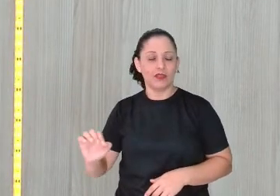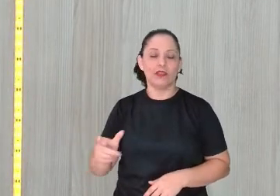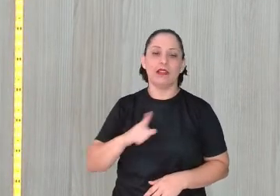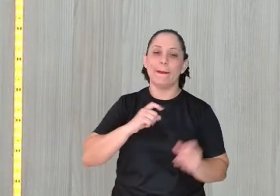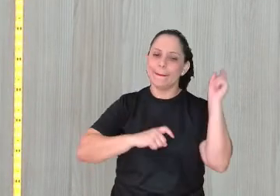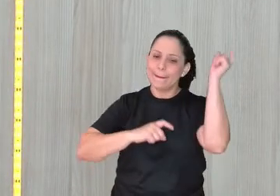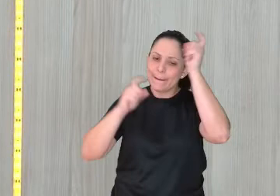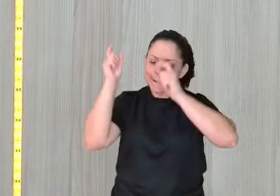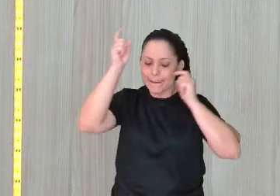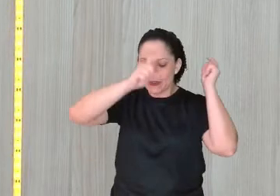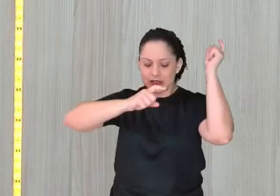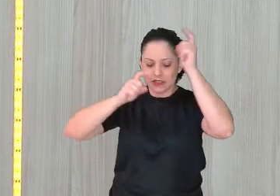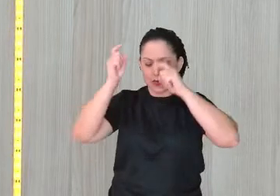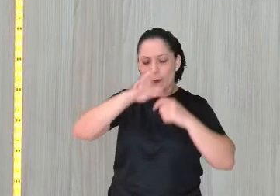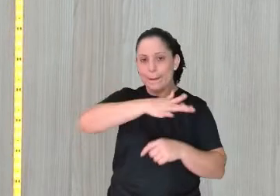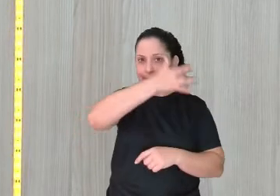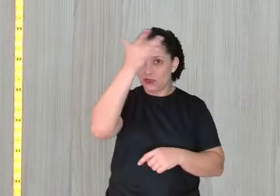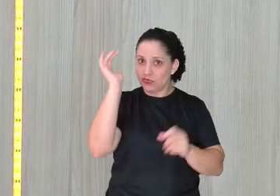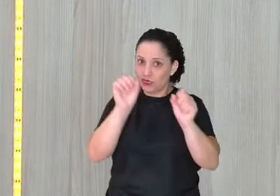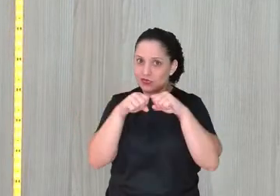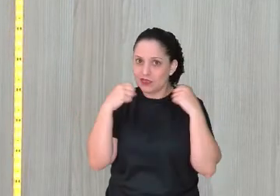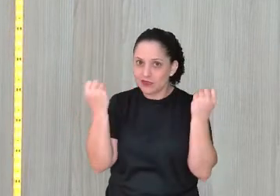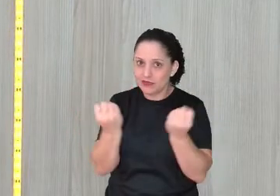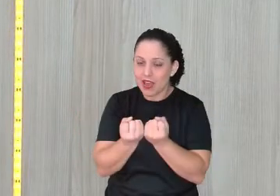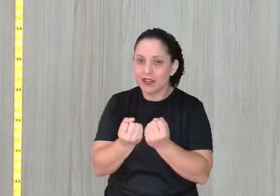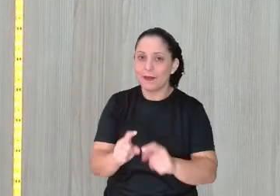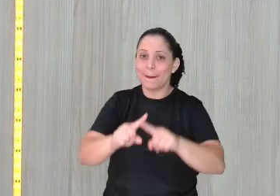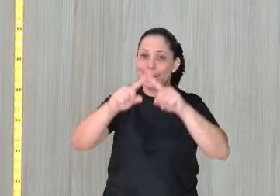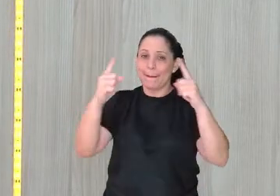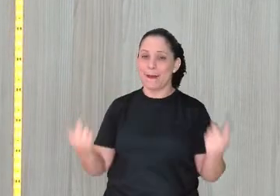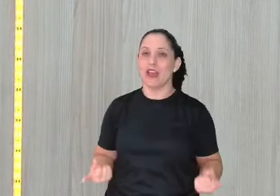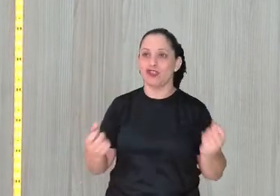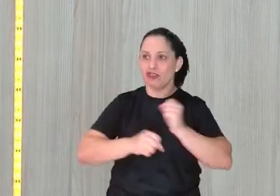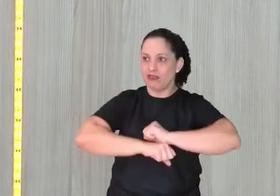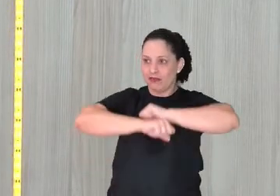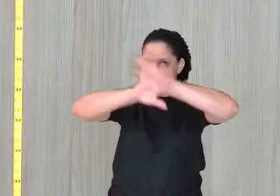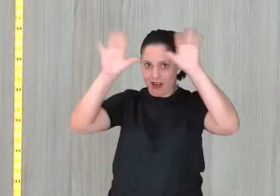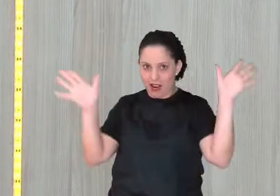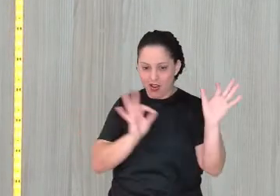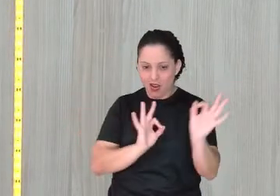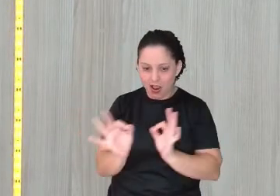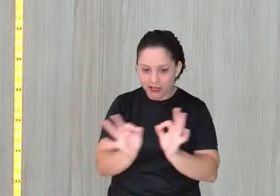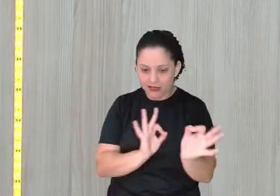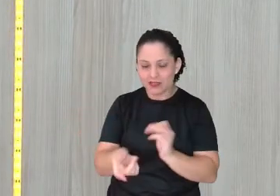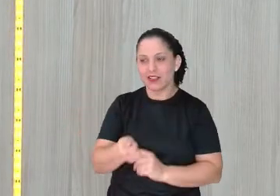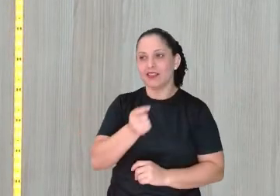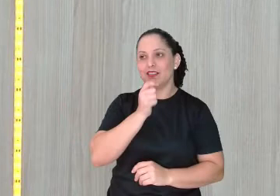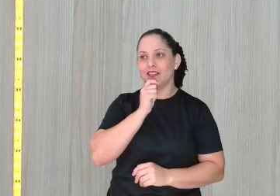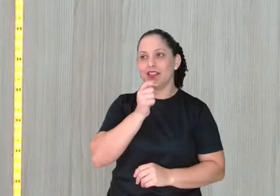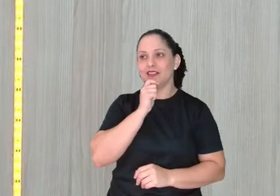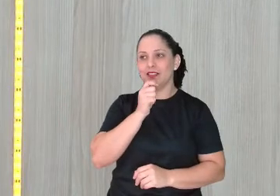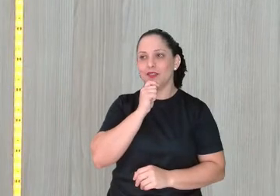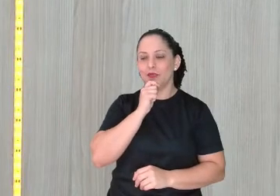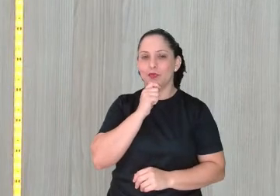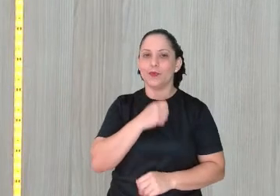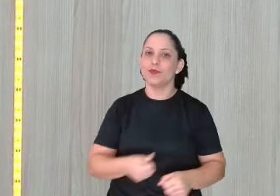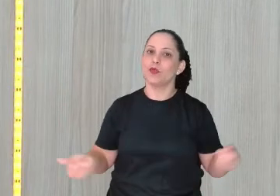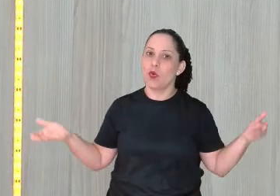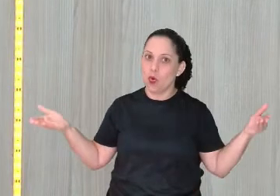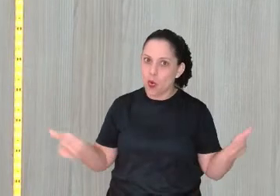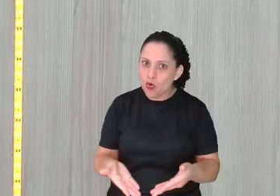pessoas, né, da sociedade, mas ainda não era uma forma organizada, né, como a gente vê hoje. Hoje a gente